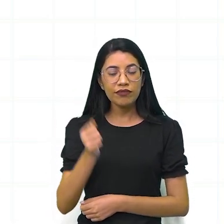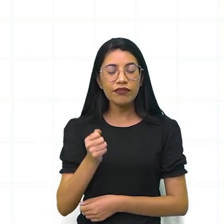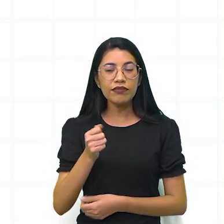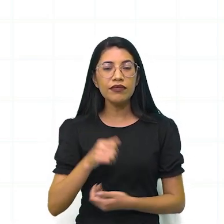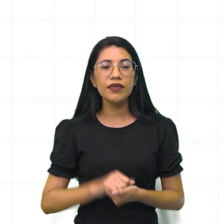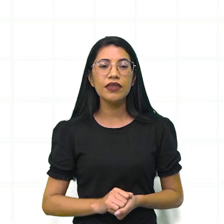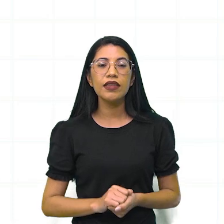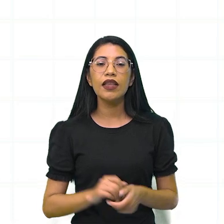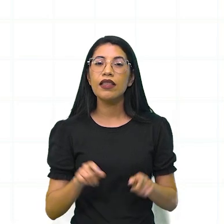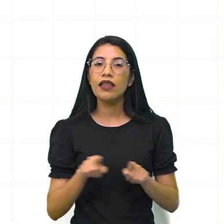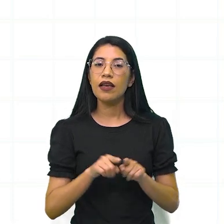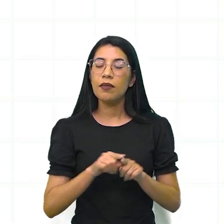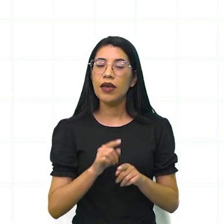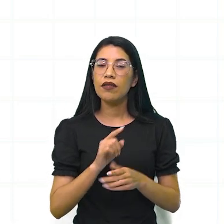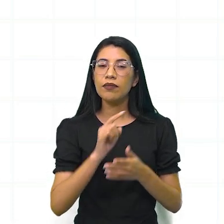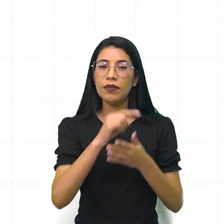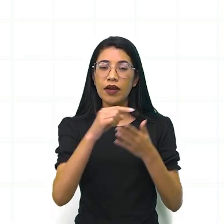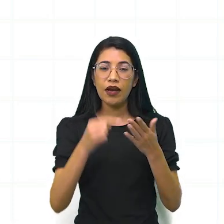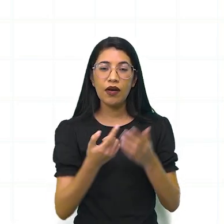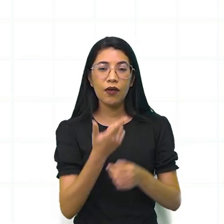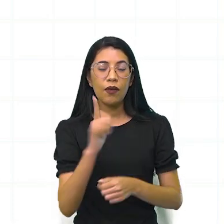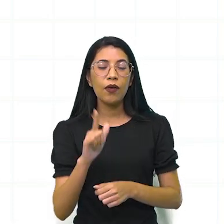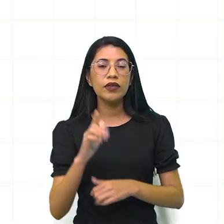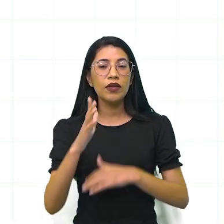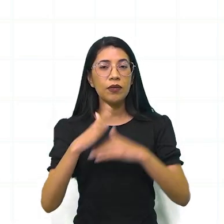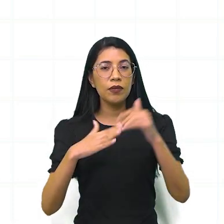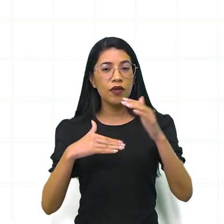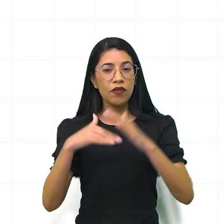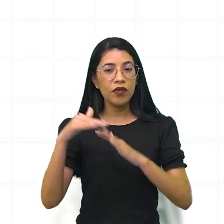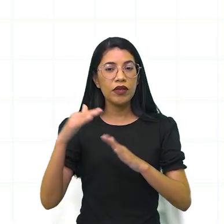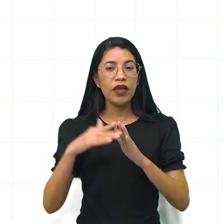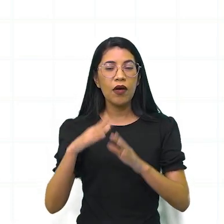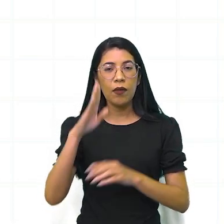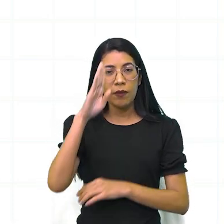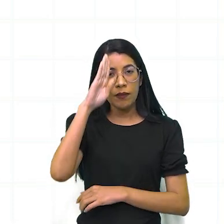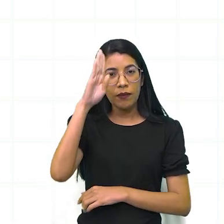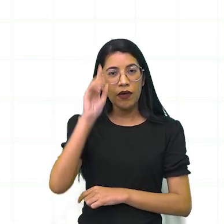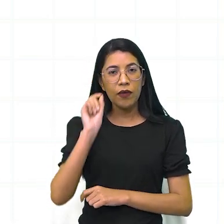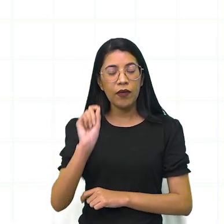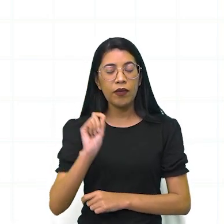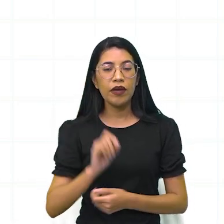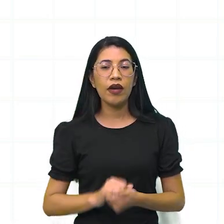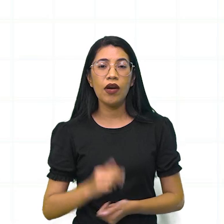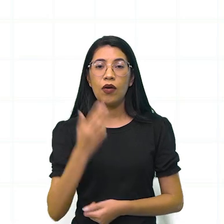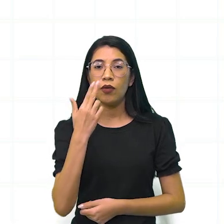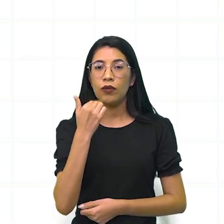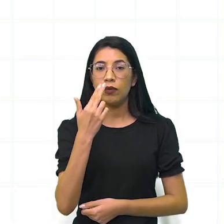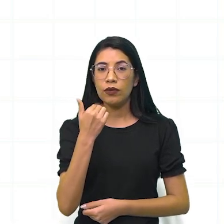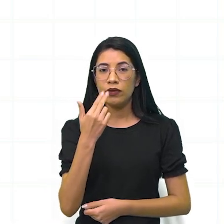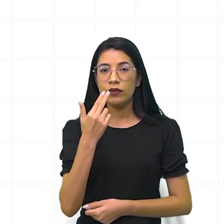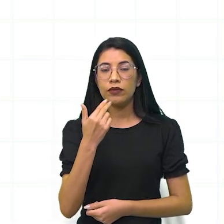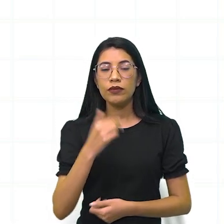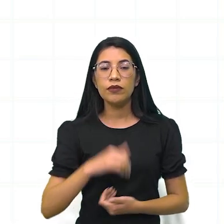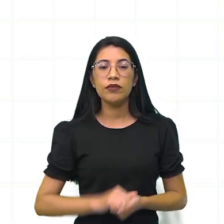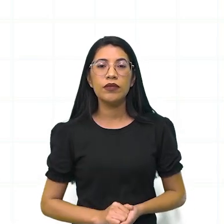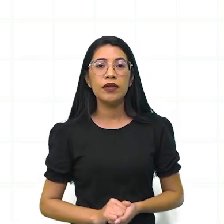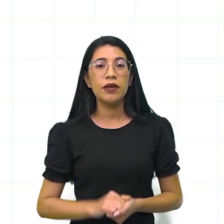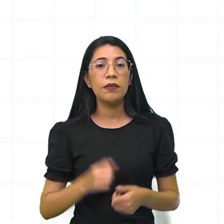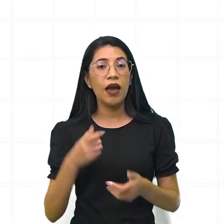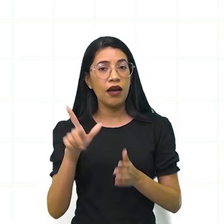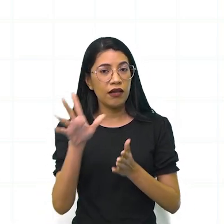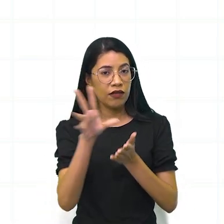de tantos outros, o profissional ideal chama-se nutricionista. Anote